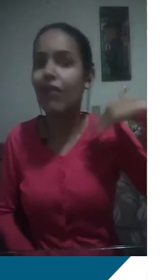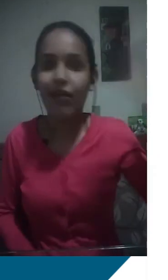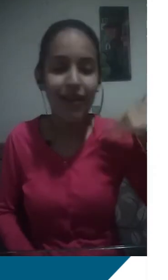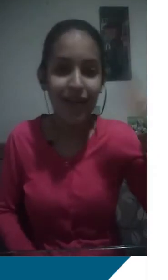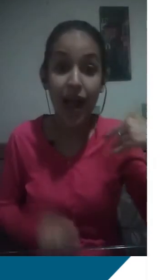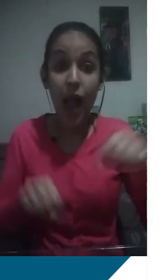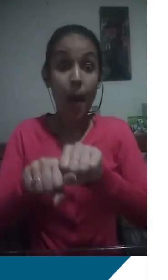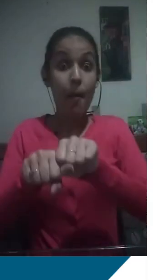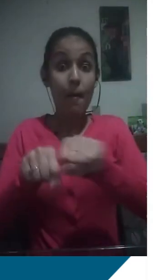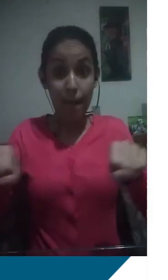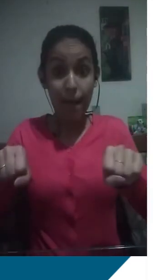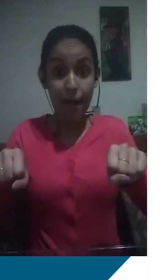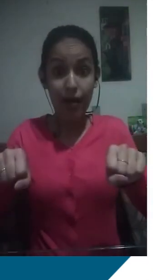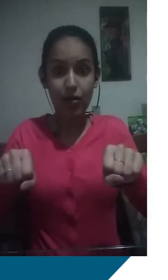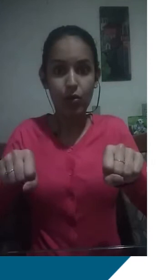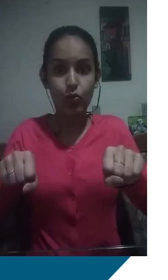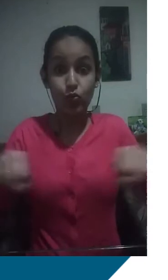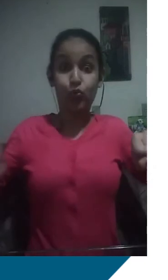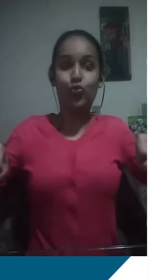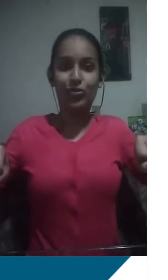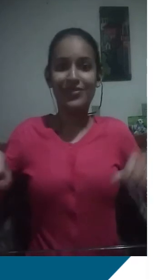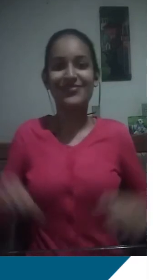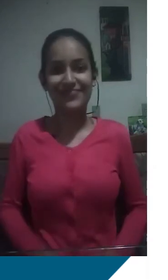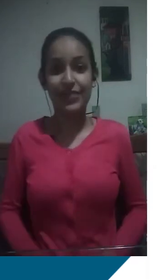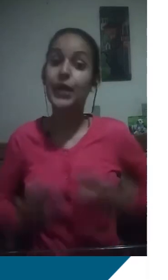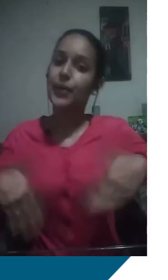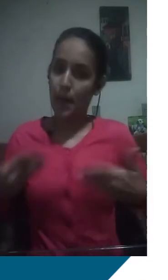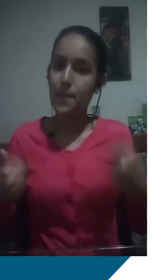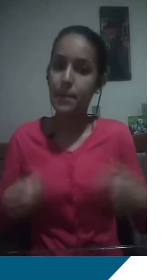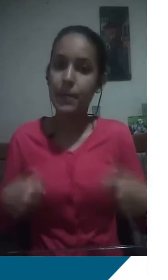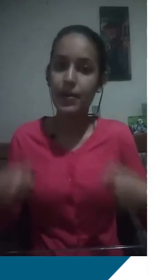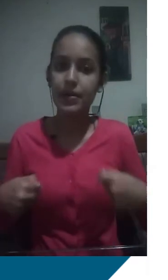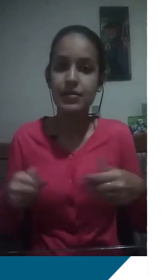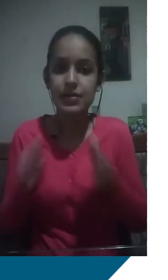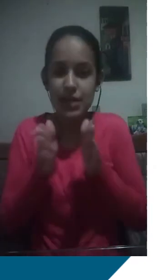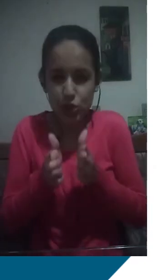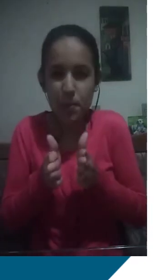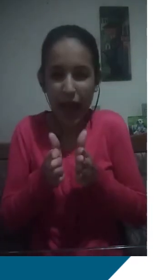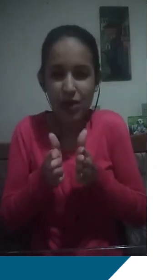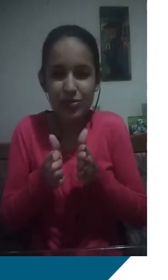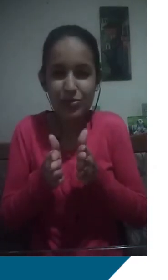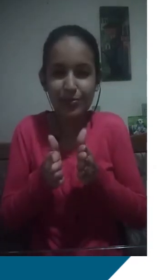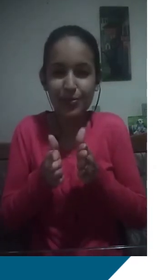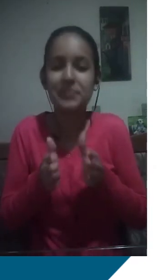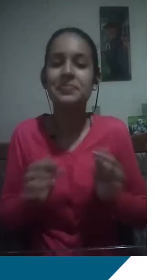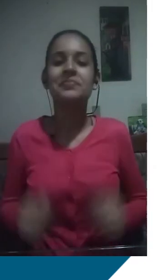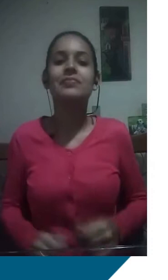acontece no dia a dia, né? Ela pode ser elevada, e de acordo com essa variação de temperatura, eu vou ter uma variação de comprimento dessas barras.